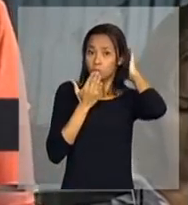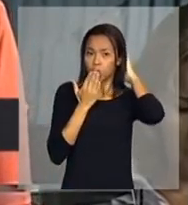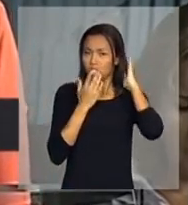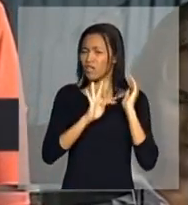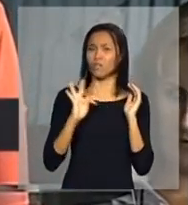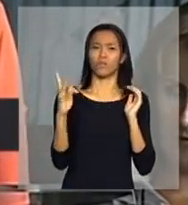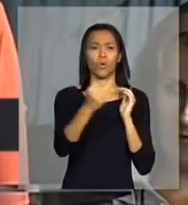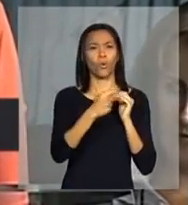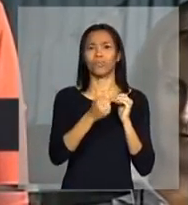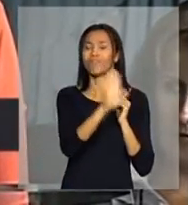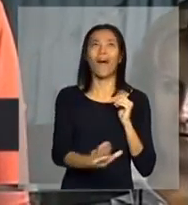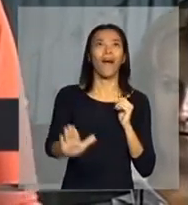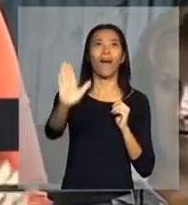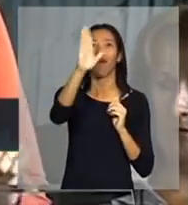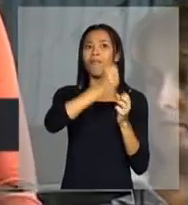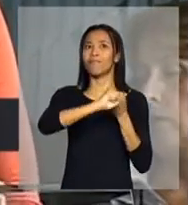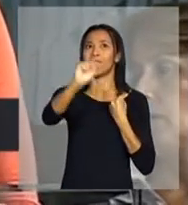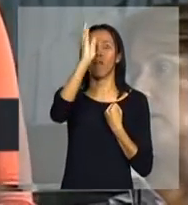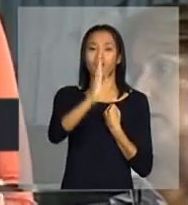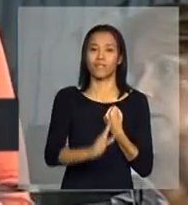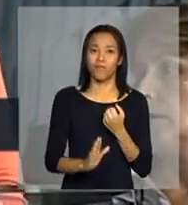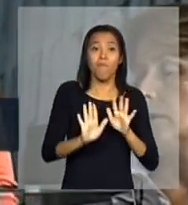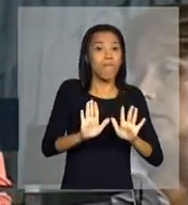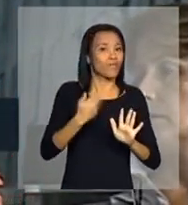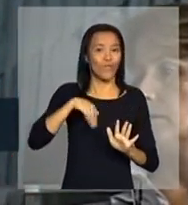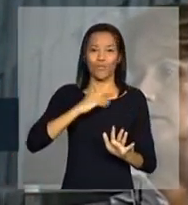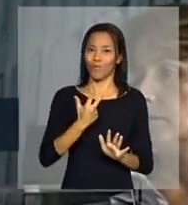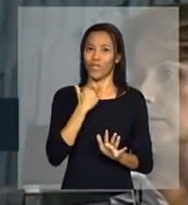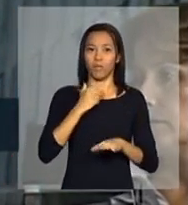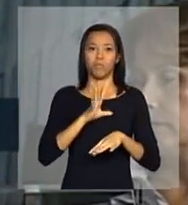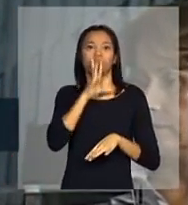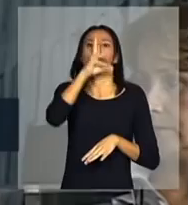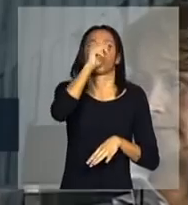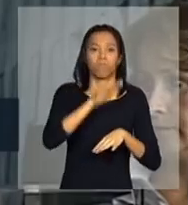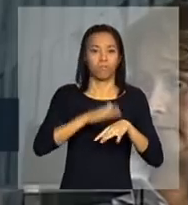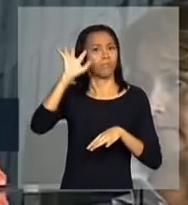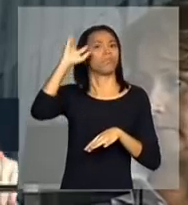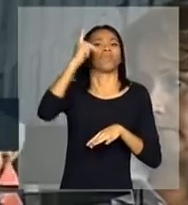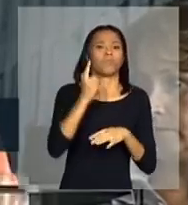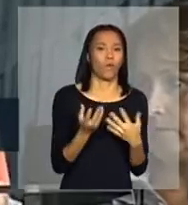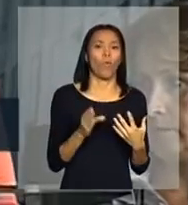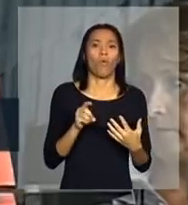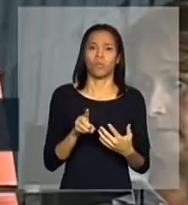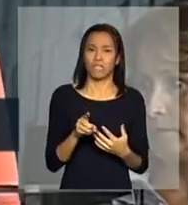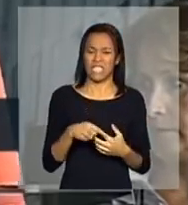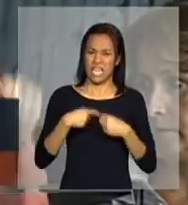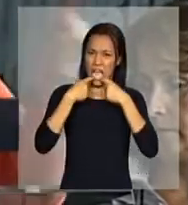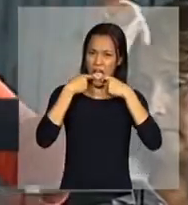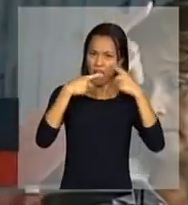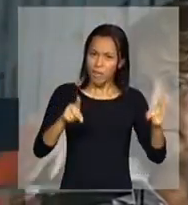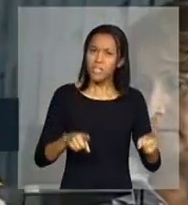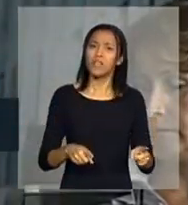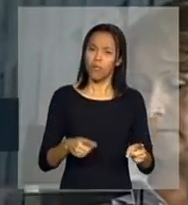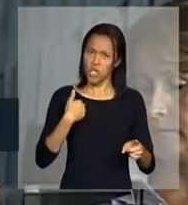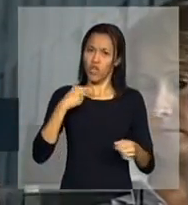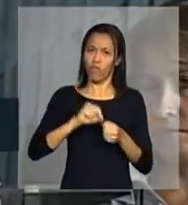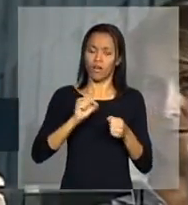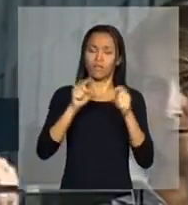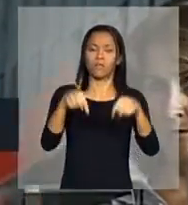em todo este grande Brasil. Mas nós não podemos mais ter decisões como estas. E a crítica, o protesto que